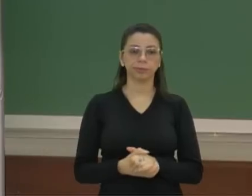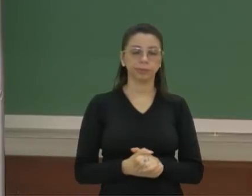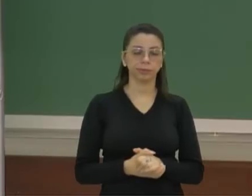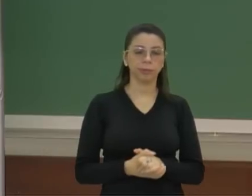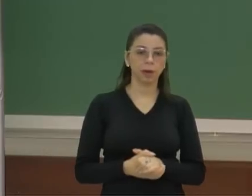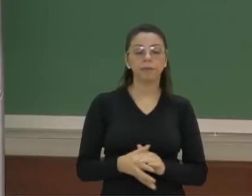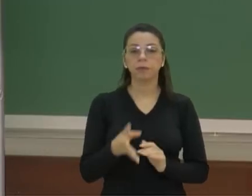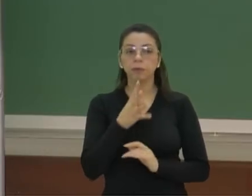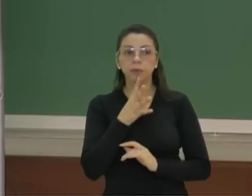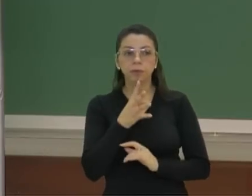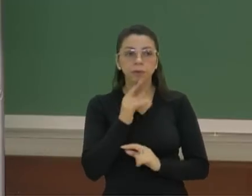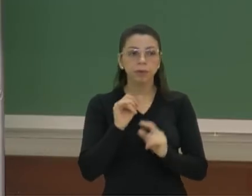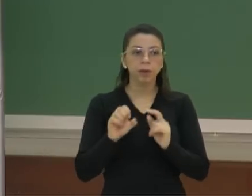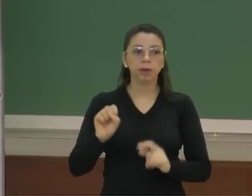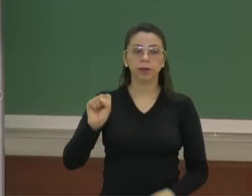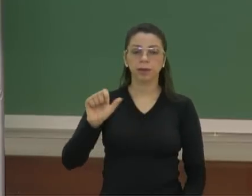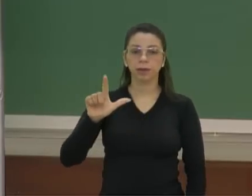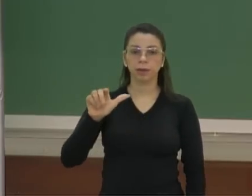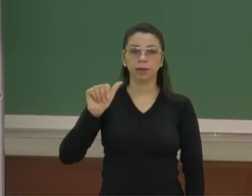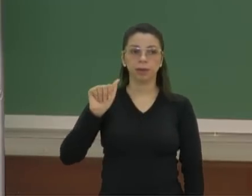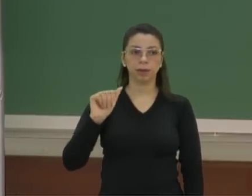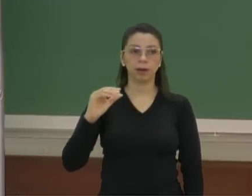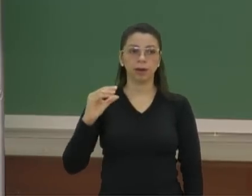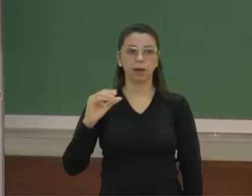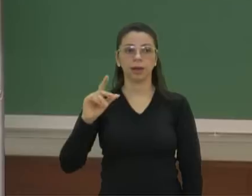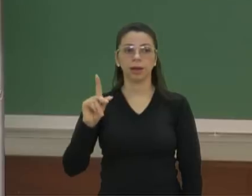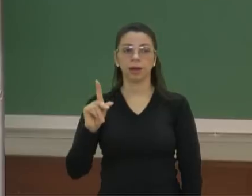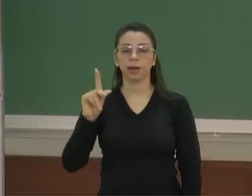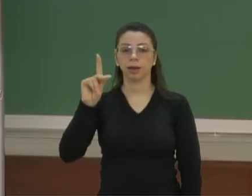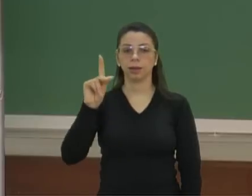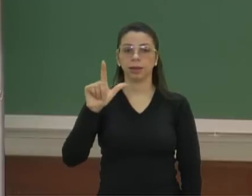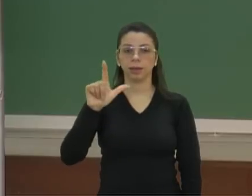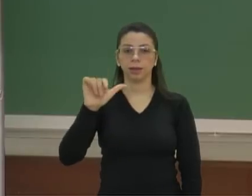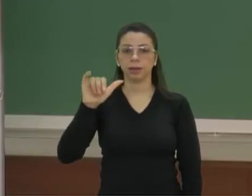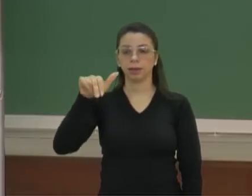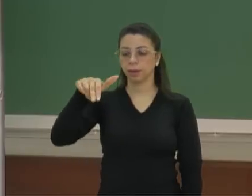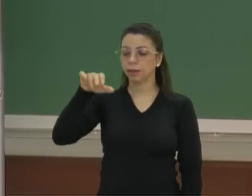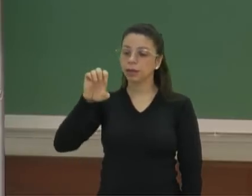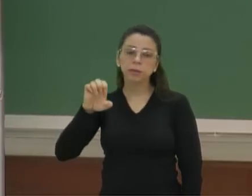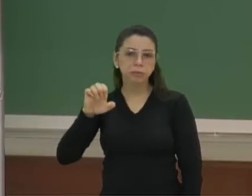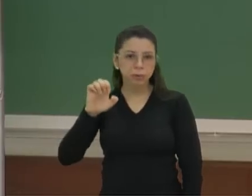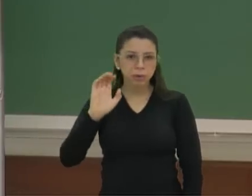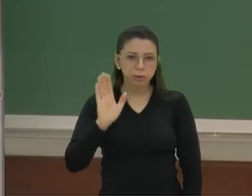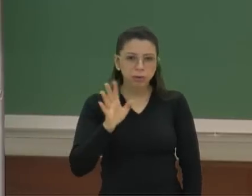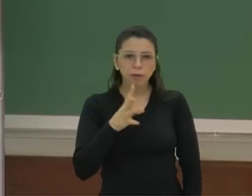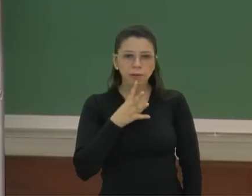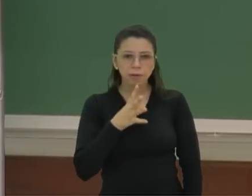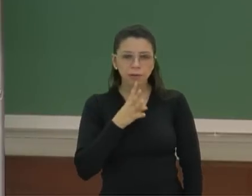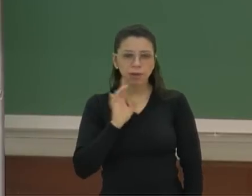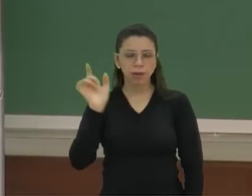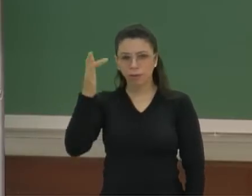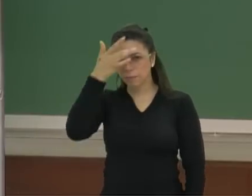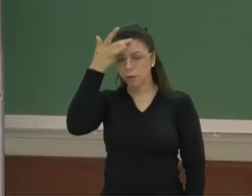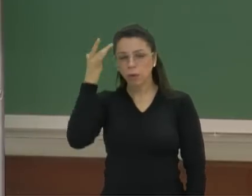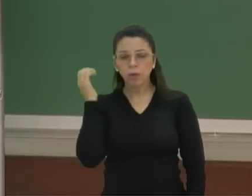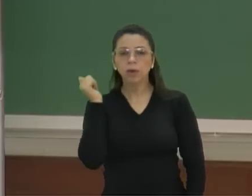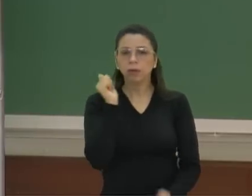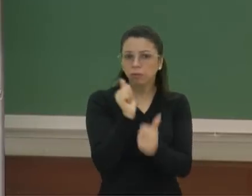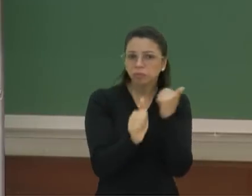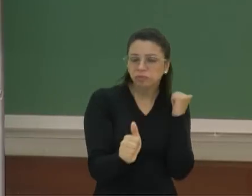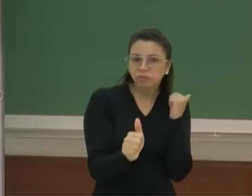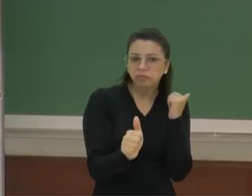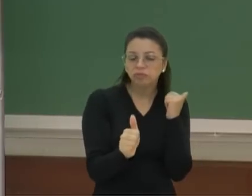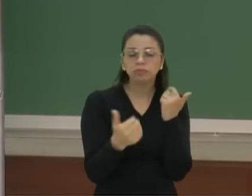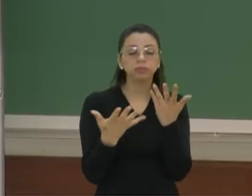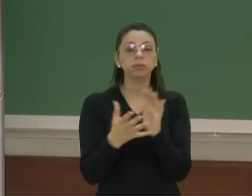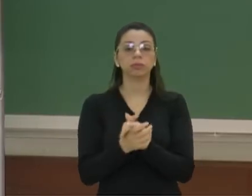conhece o slackline? Já praticou ou conhece alguém que pratica esse esporte?